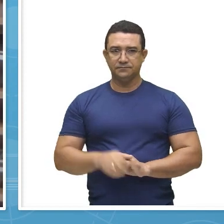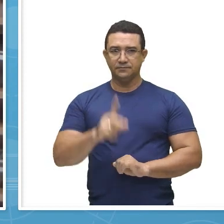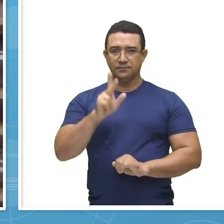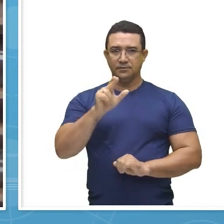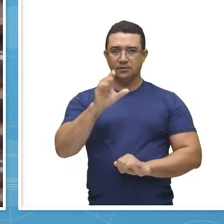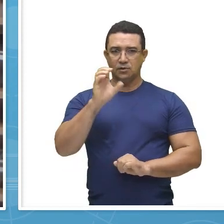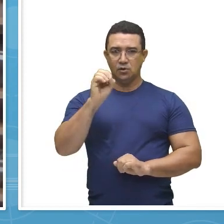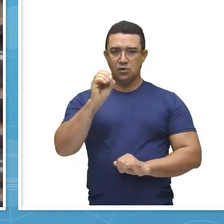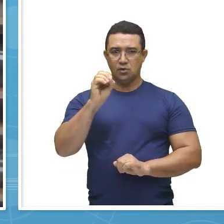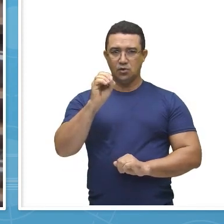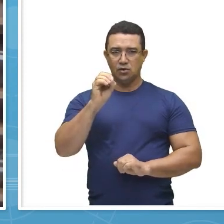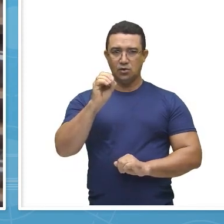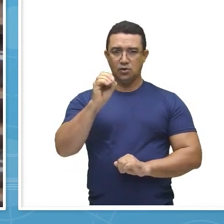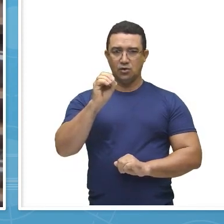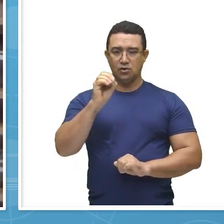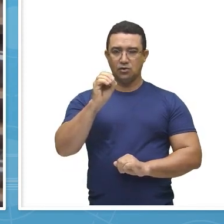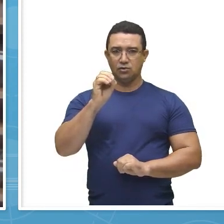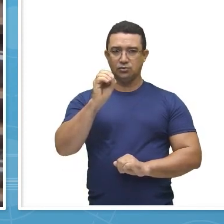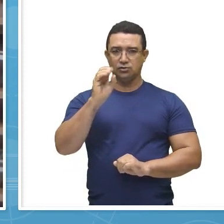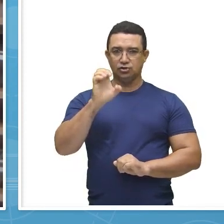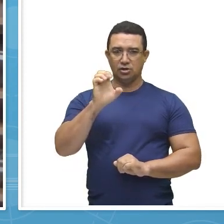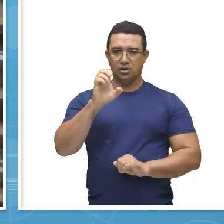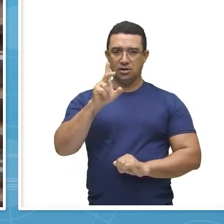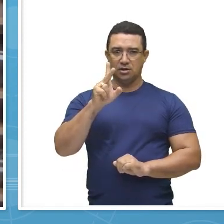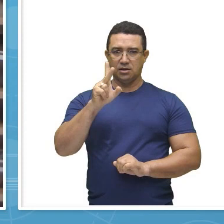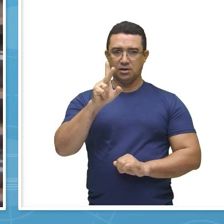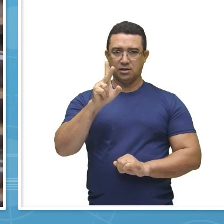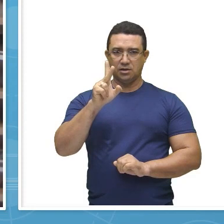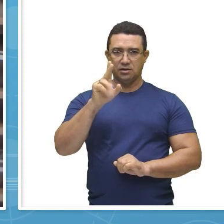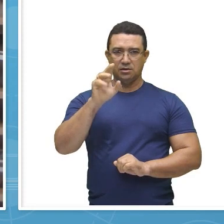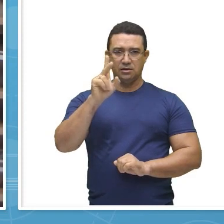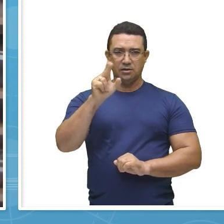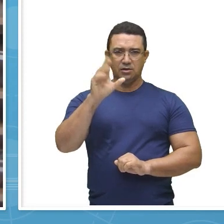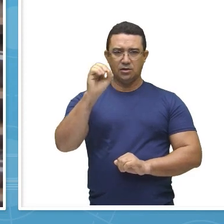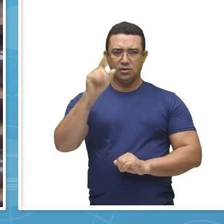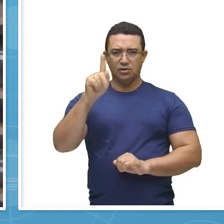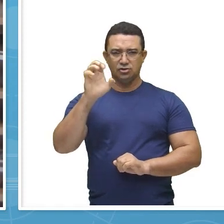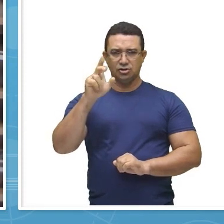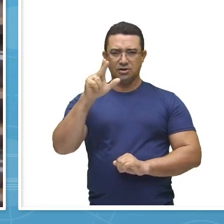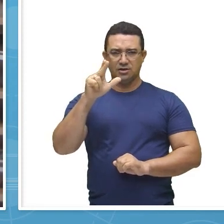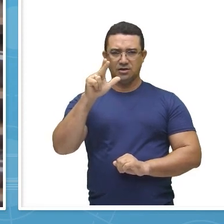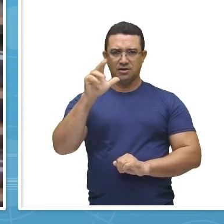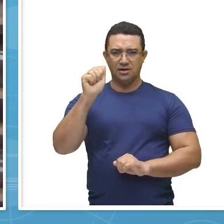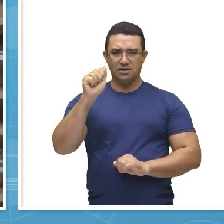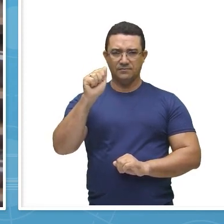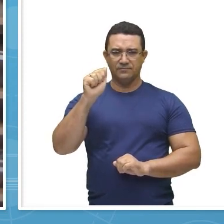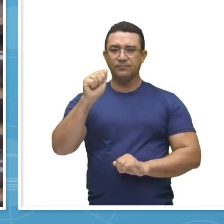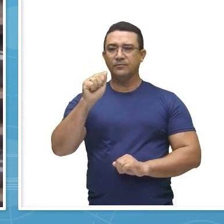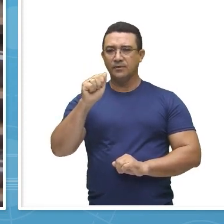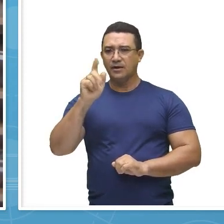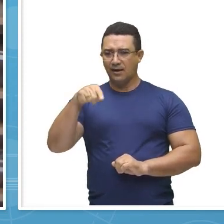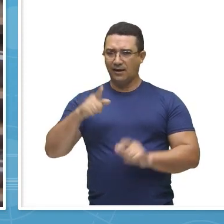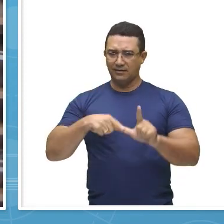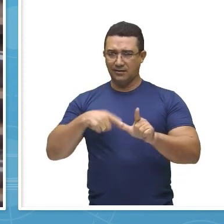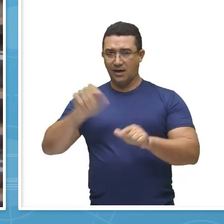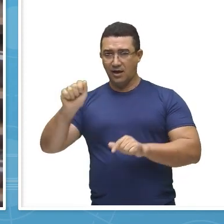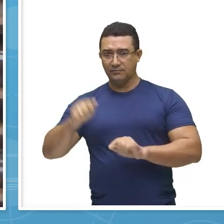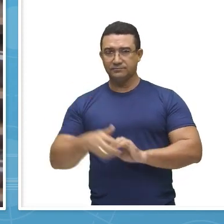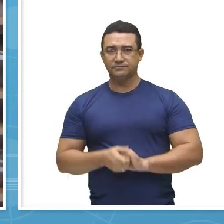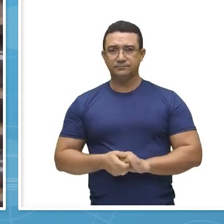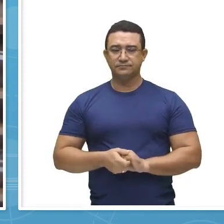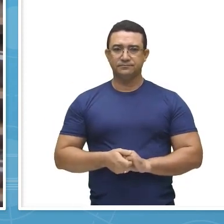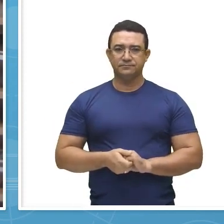nosso, acho que é Rogério Alex, ou Alex, me corrige aí, Alex, letra A. Vamos, e para fechar, uma